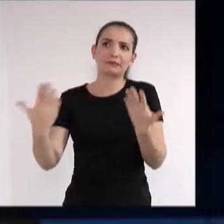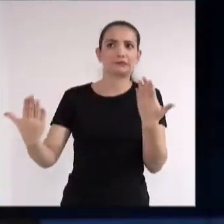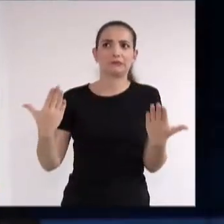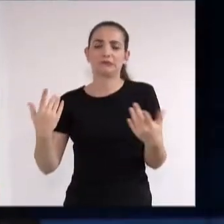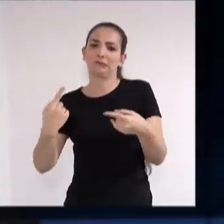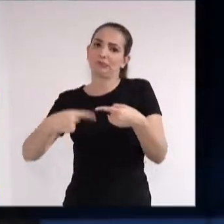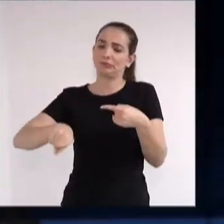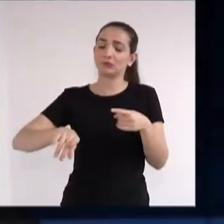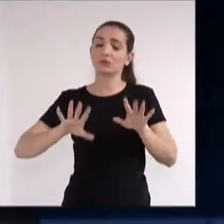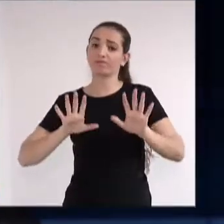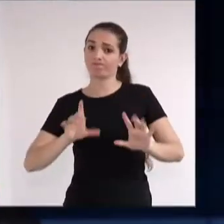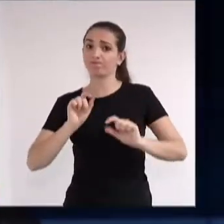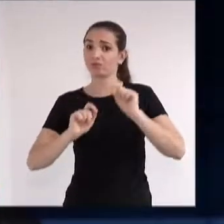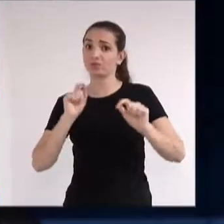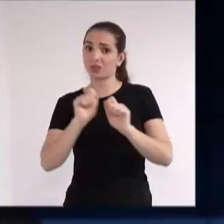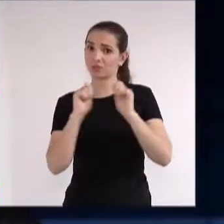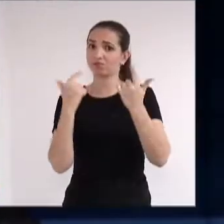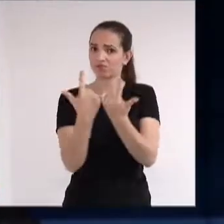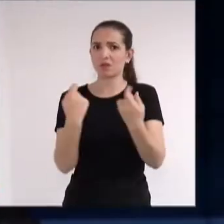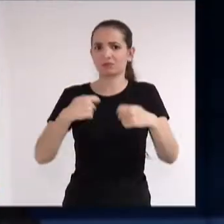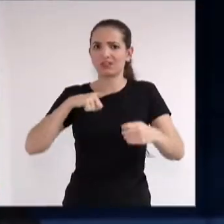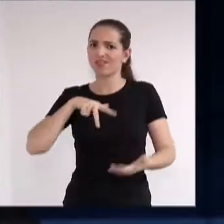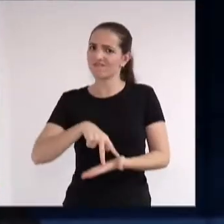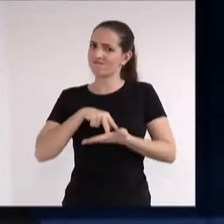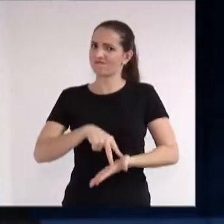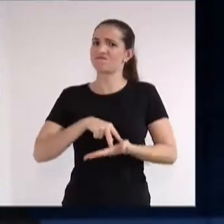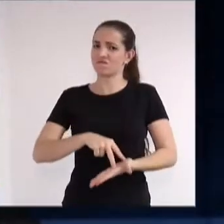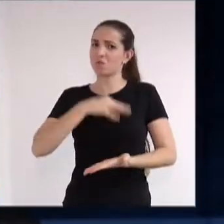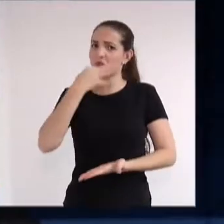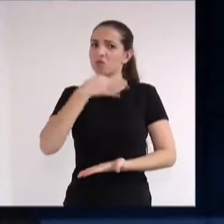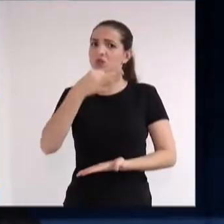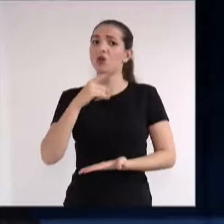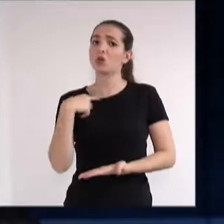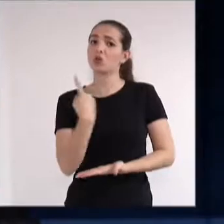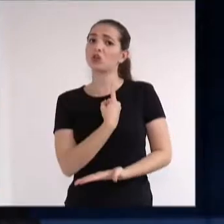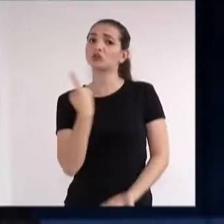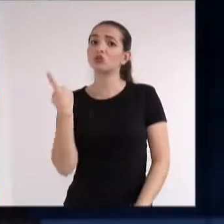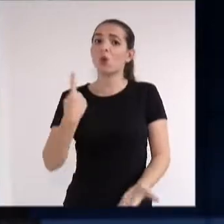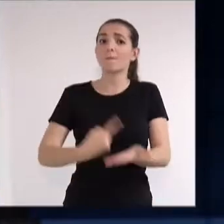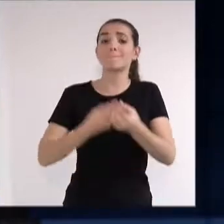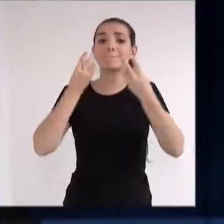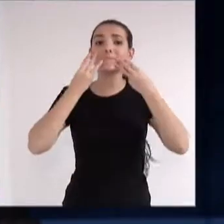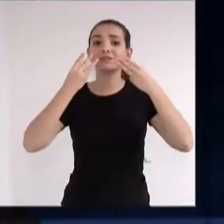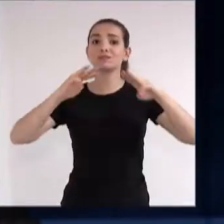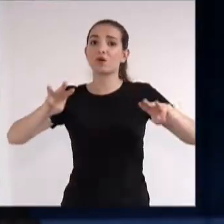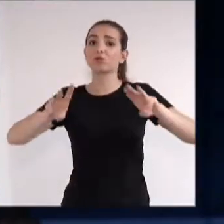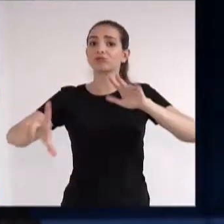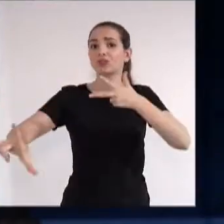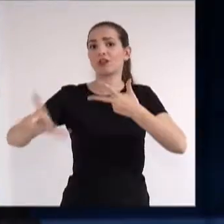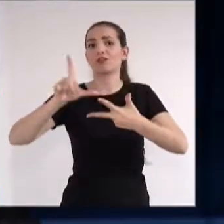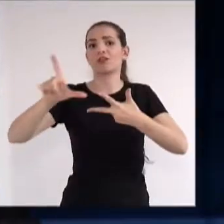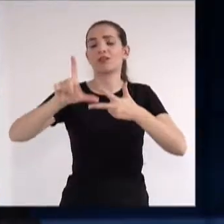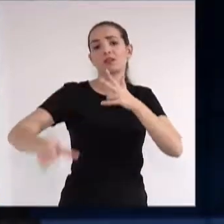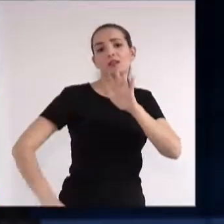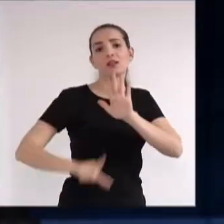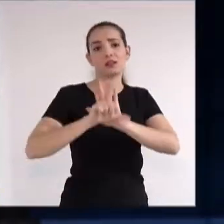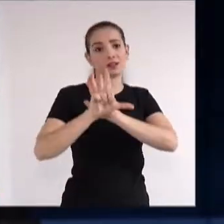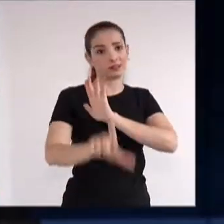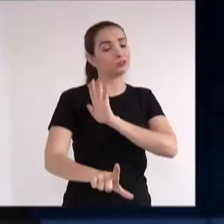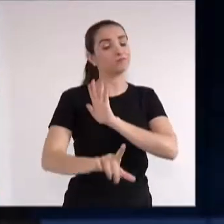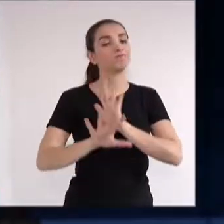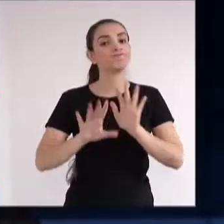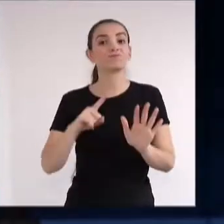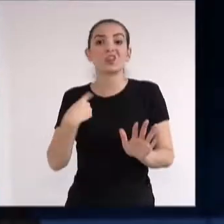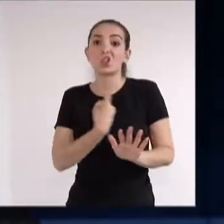que a Casa tem que ter posições firmes com relação à nossa missão de legislar. Nós temos visto